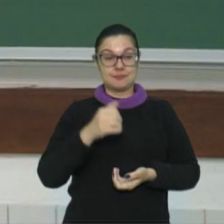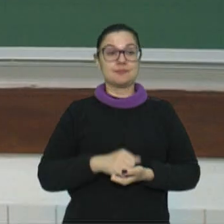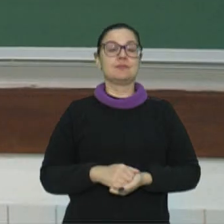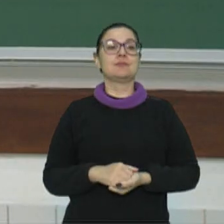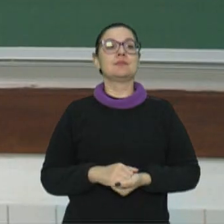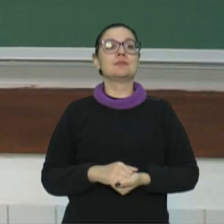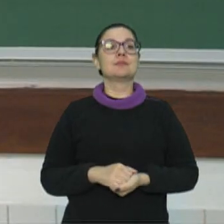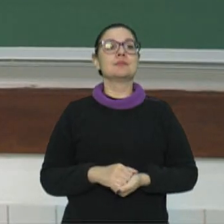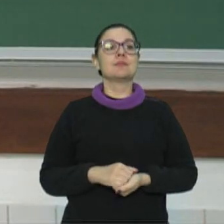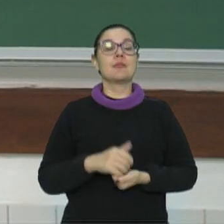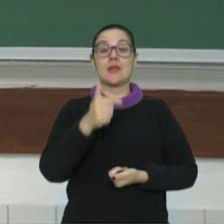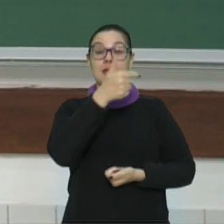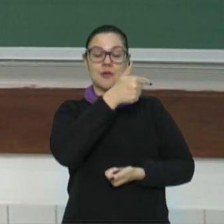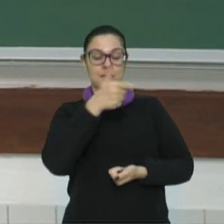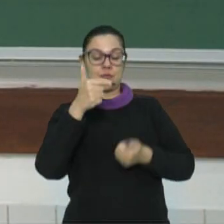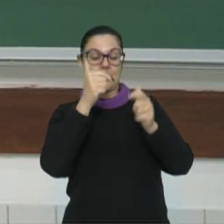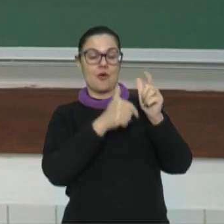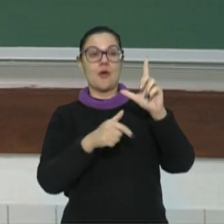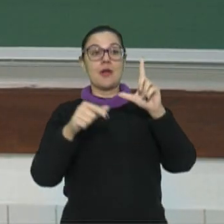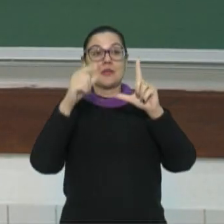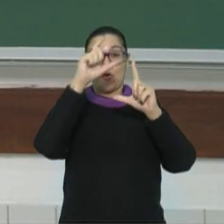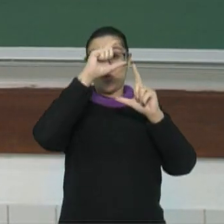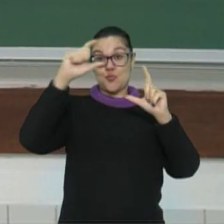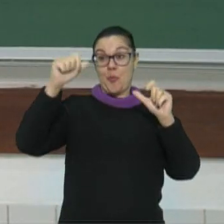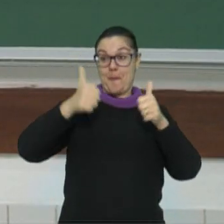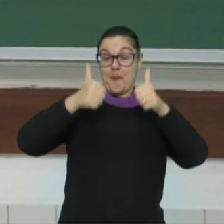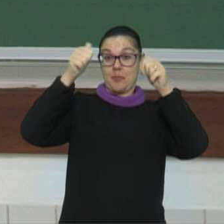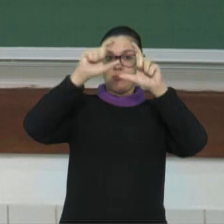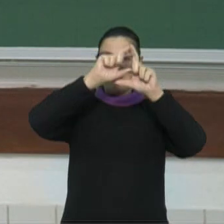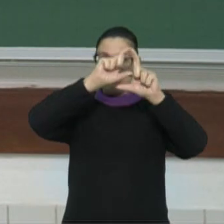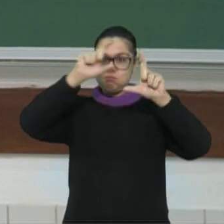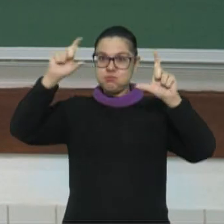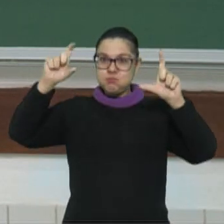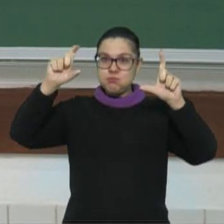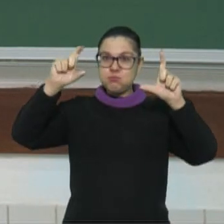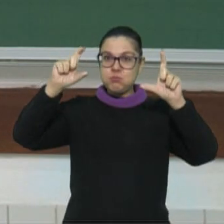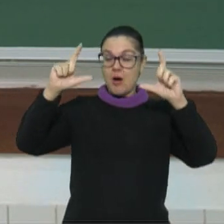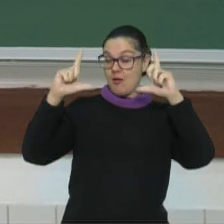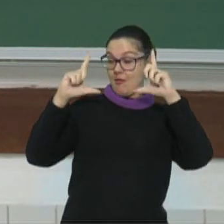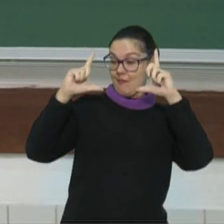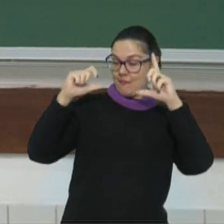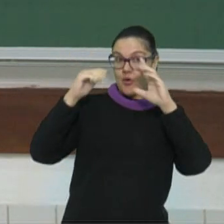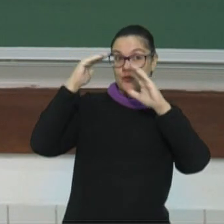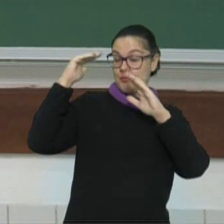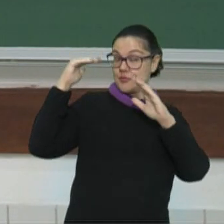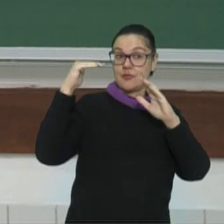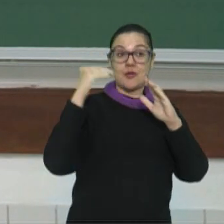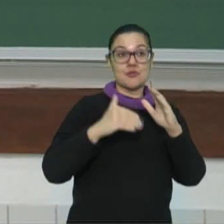título. Não temos subtítulo, ó, pode ver. Ele já tem a foto e ele vai